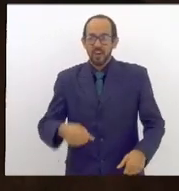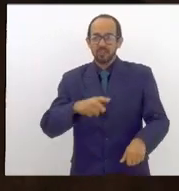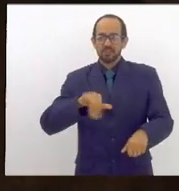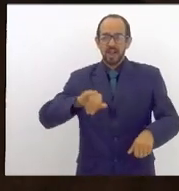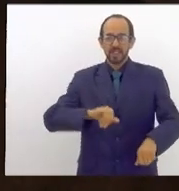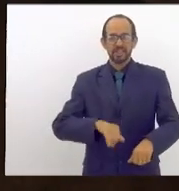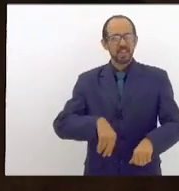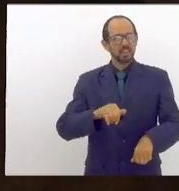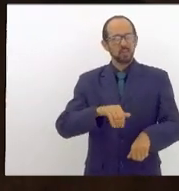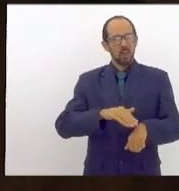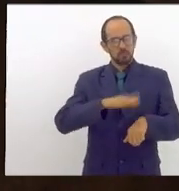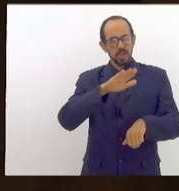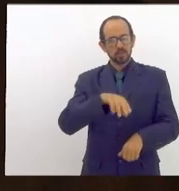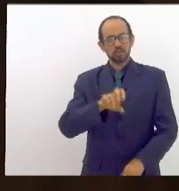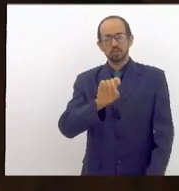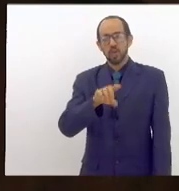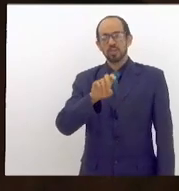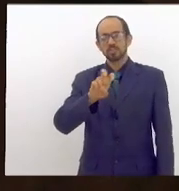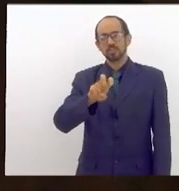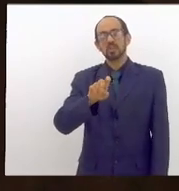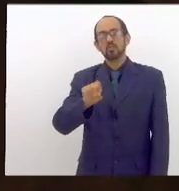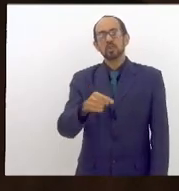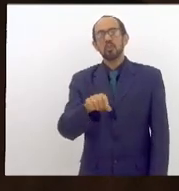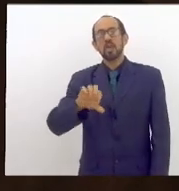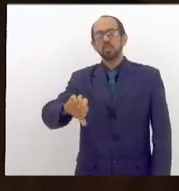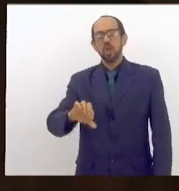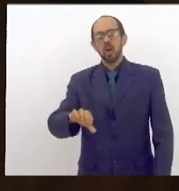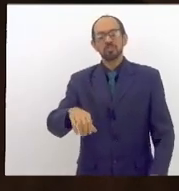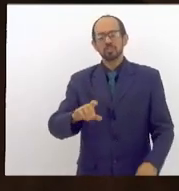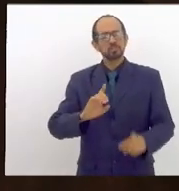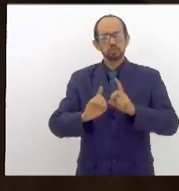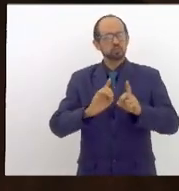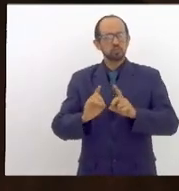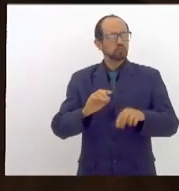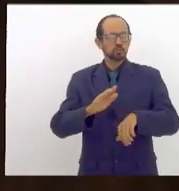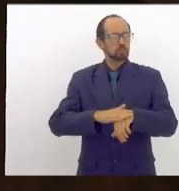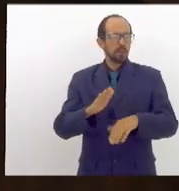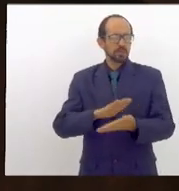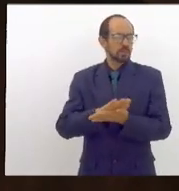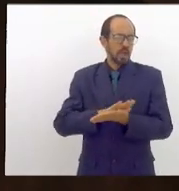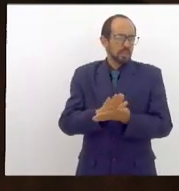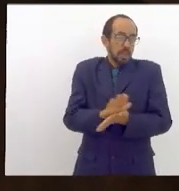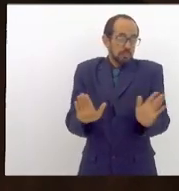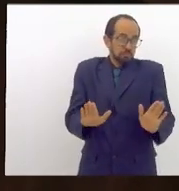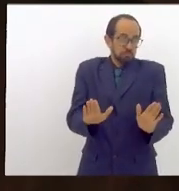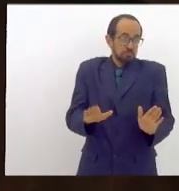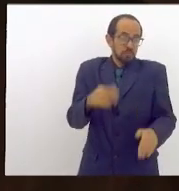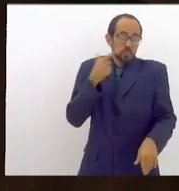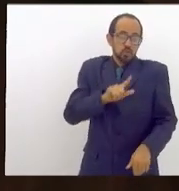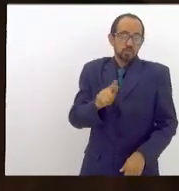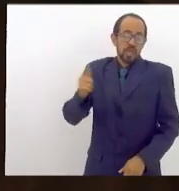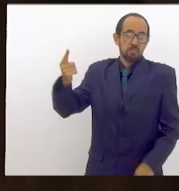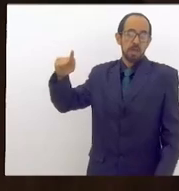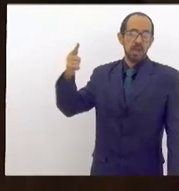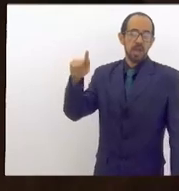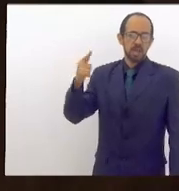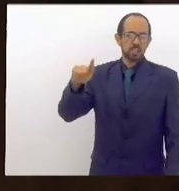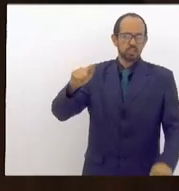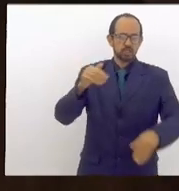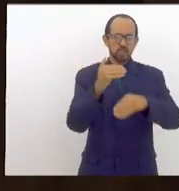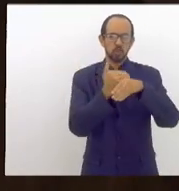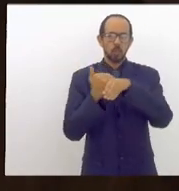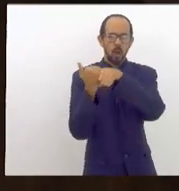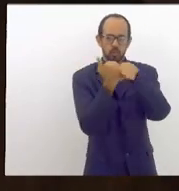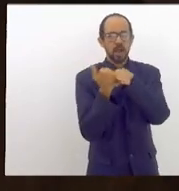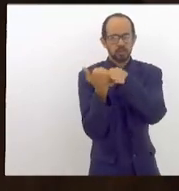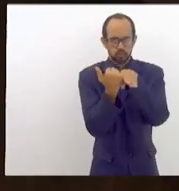de 5.9 e não se discute mais nada porque está sendo garantida aqui a isonomia